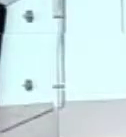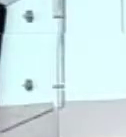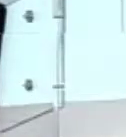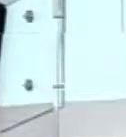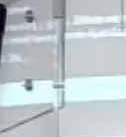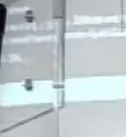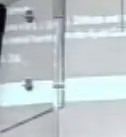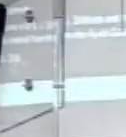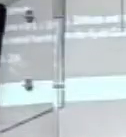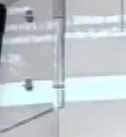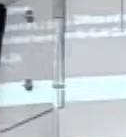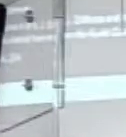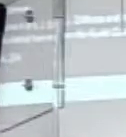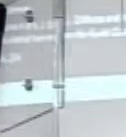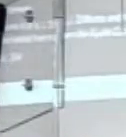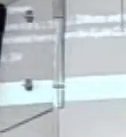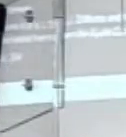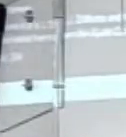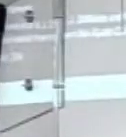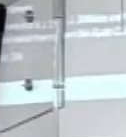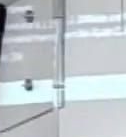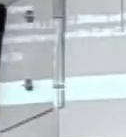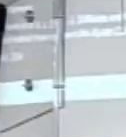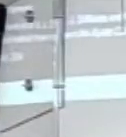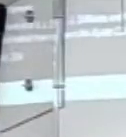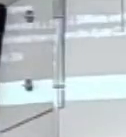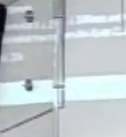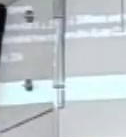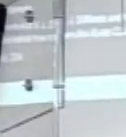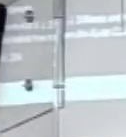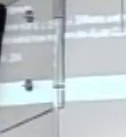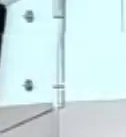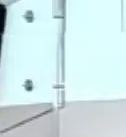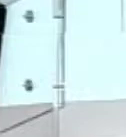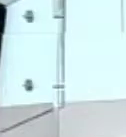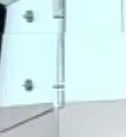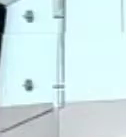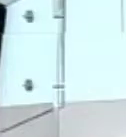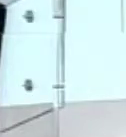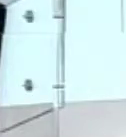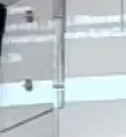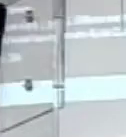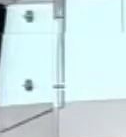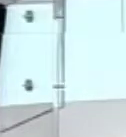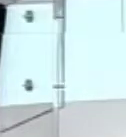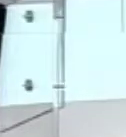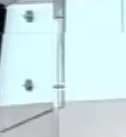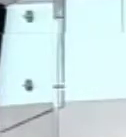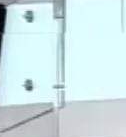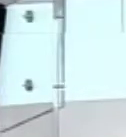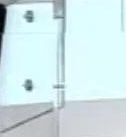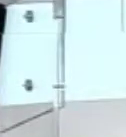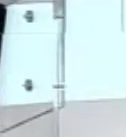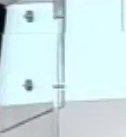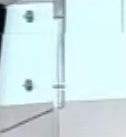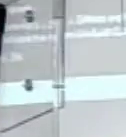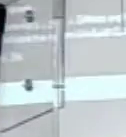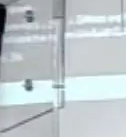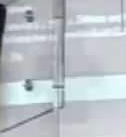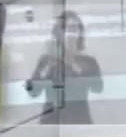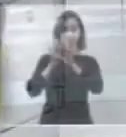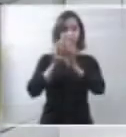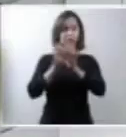Desculpe. Ah, não. Está bem. Esse não fechamento do tubo